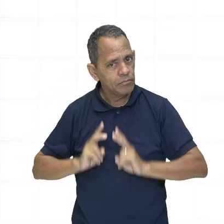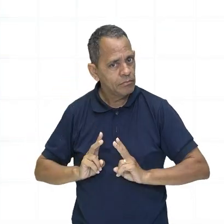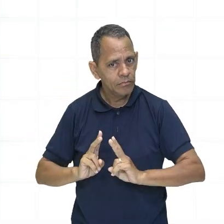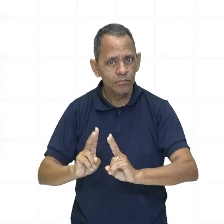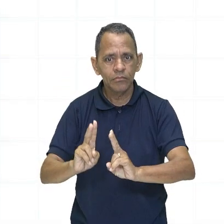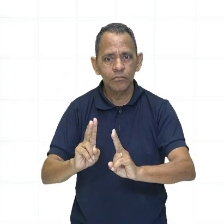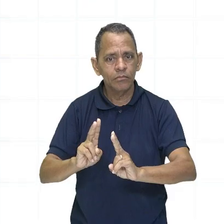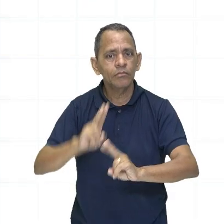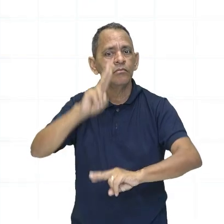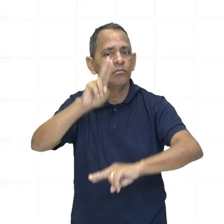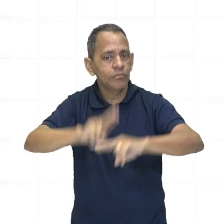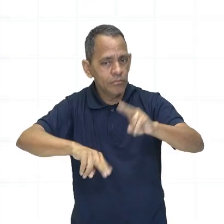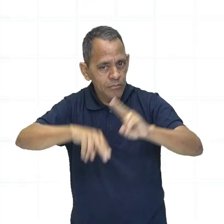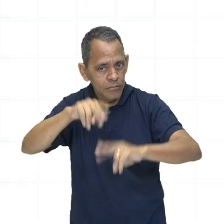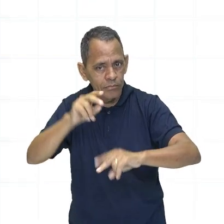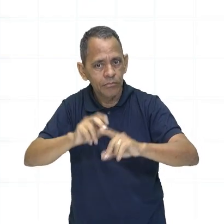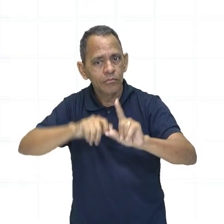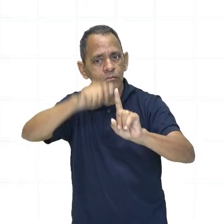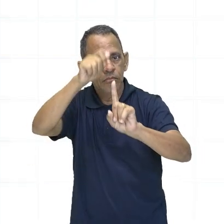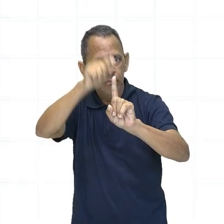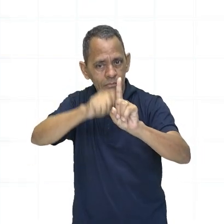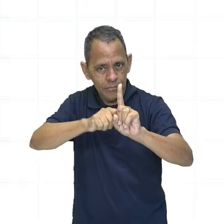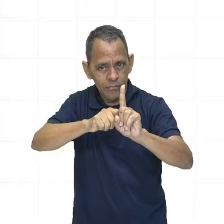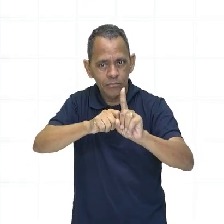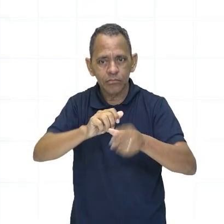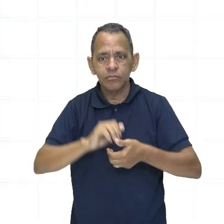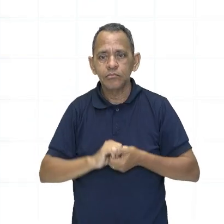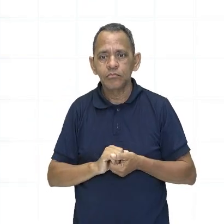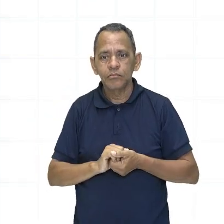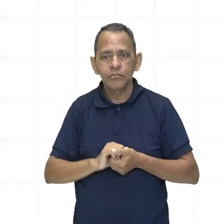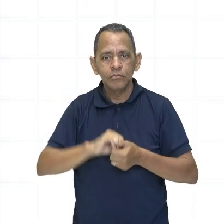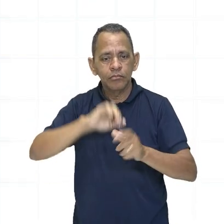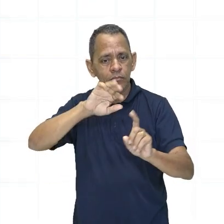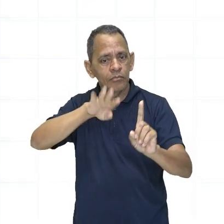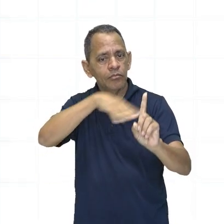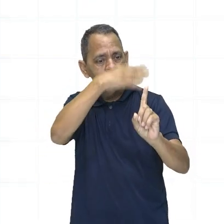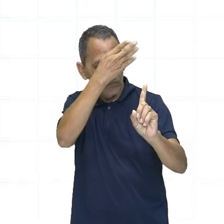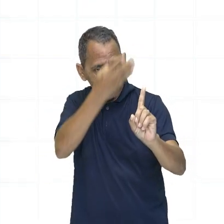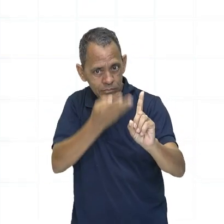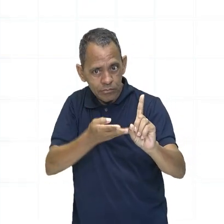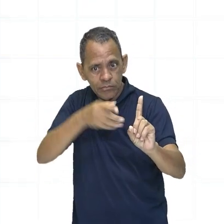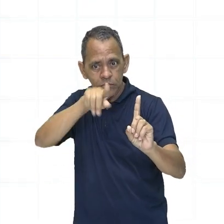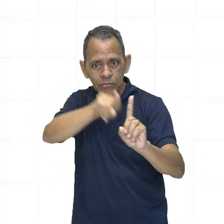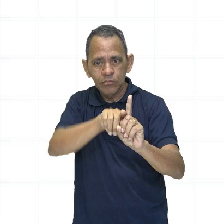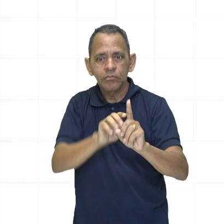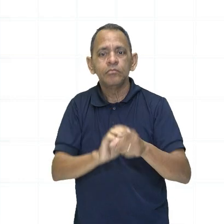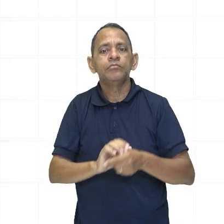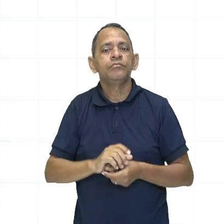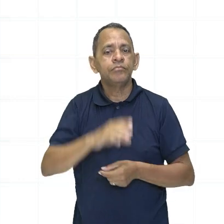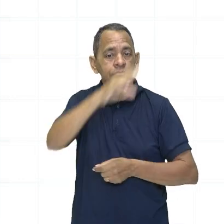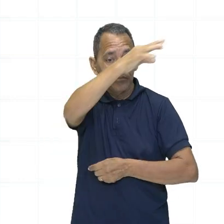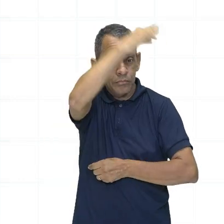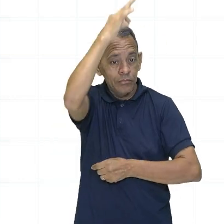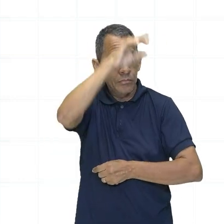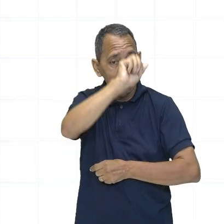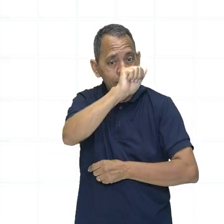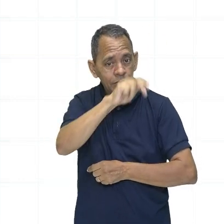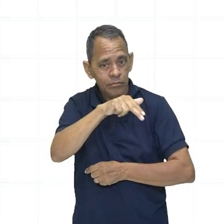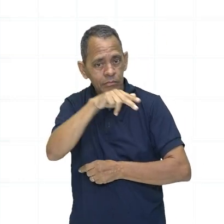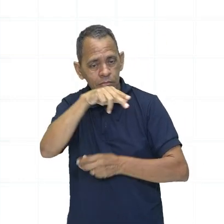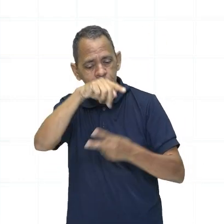mês de junho, quando são homenageados Santo Antônio, São João e São